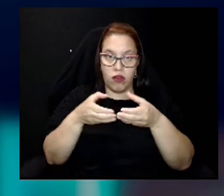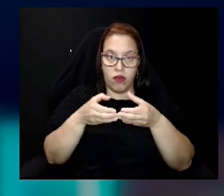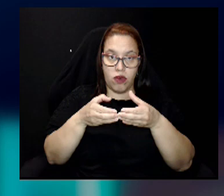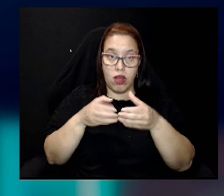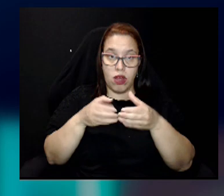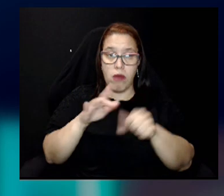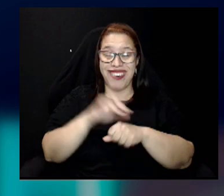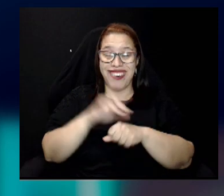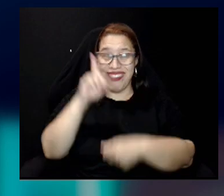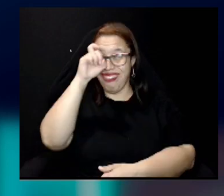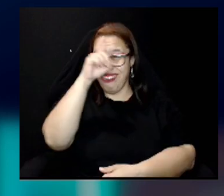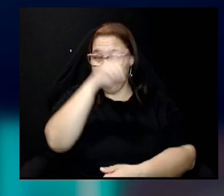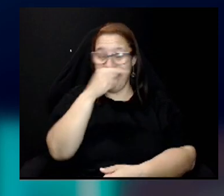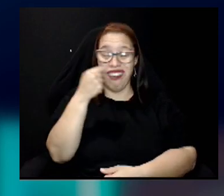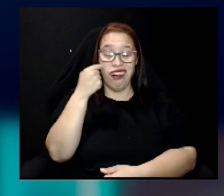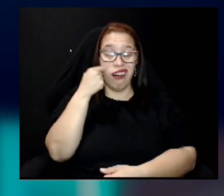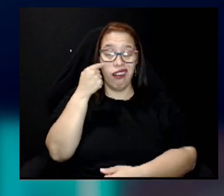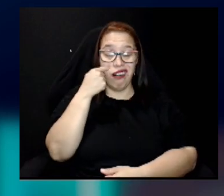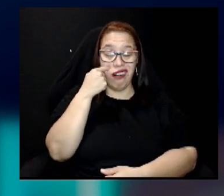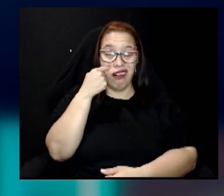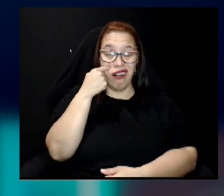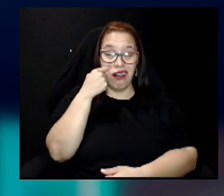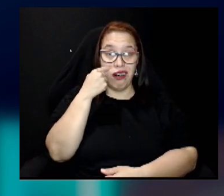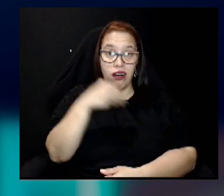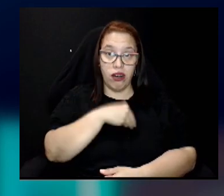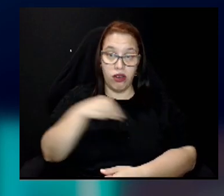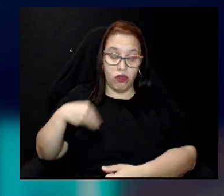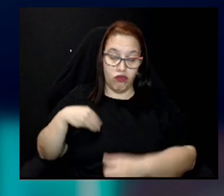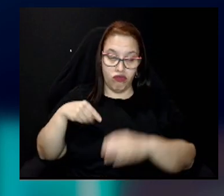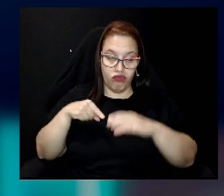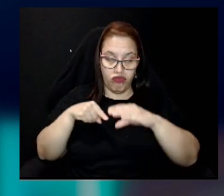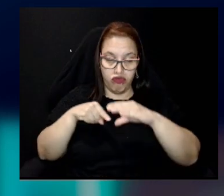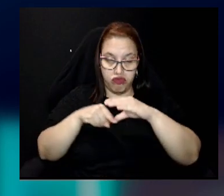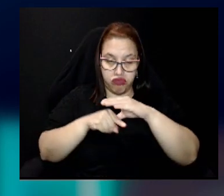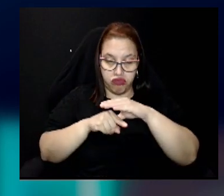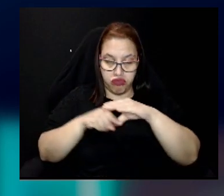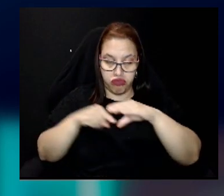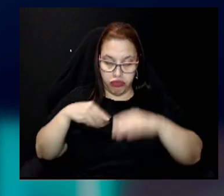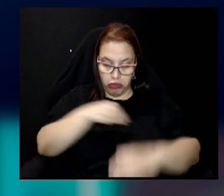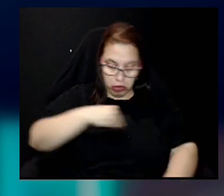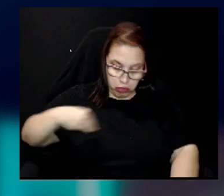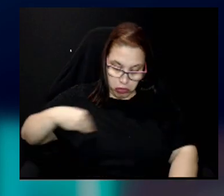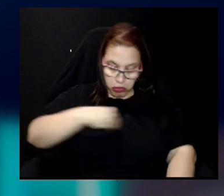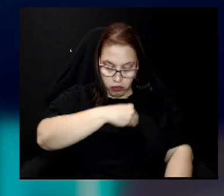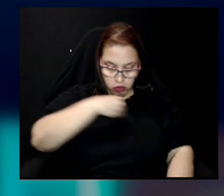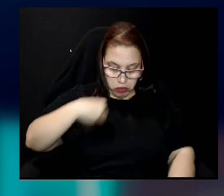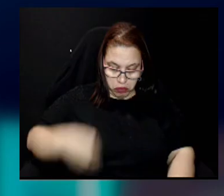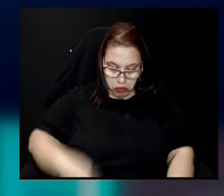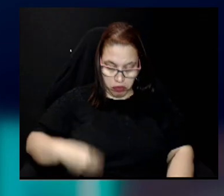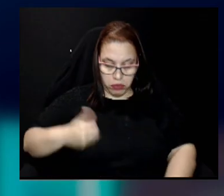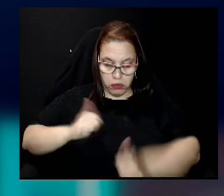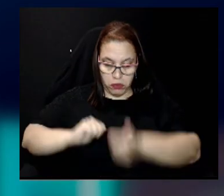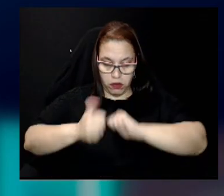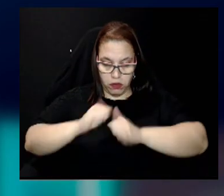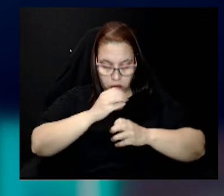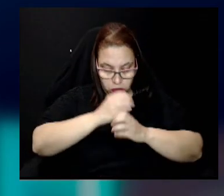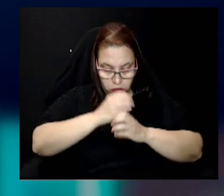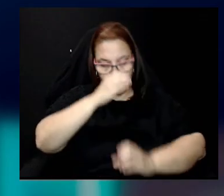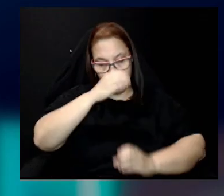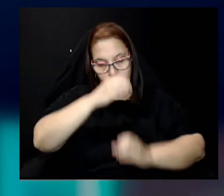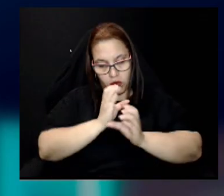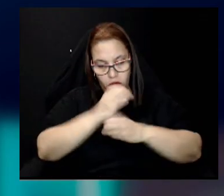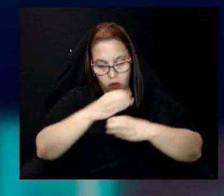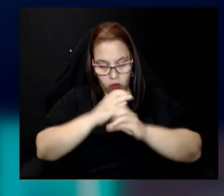Veja, a gente falou aqui sobre exames de imagem, sobre características de avaliação microscópica das células tumorais,